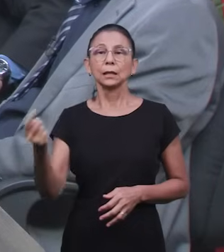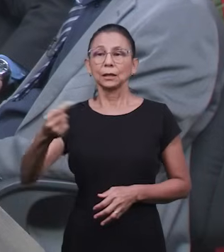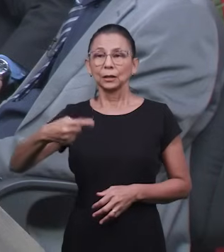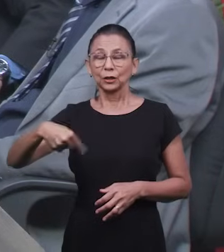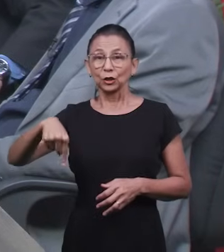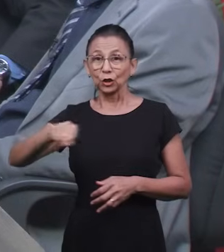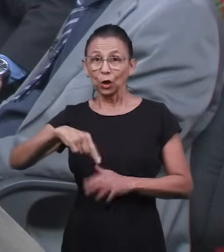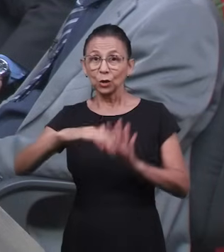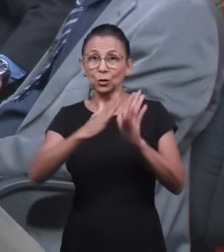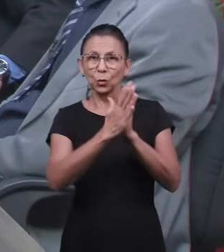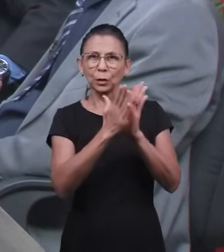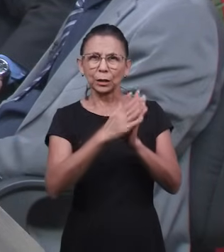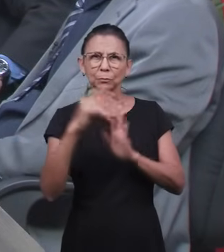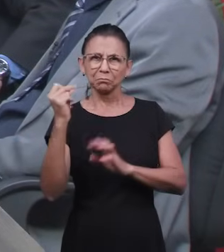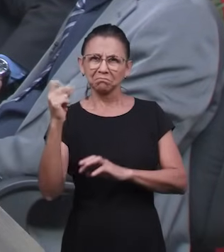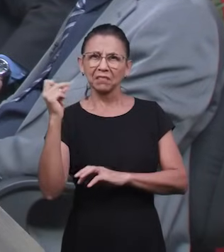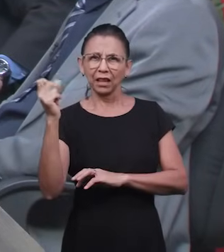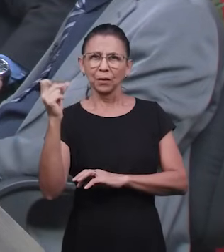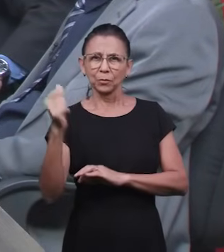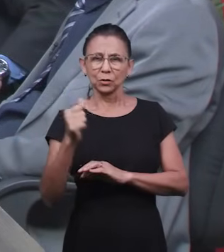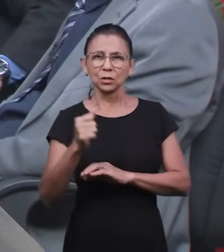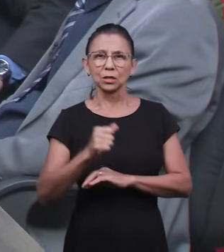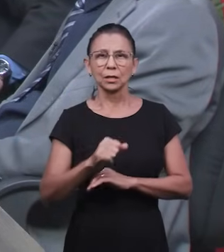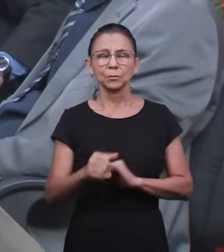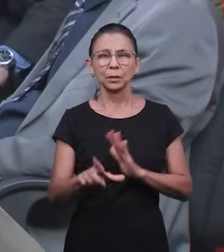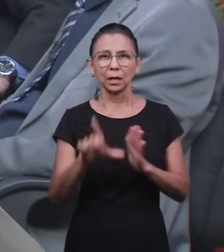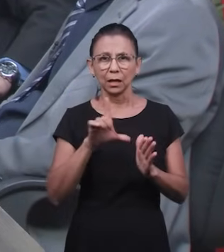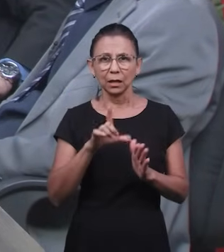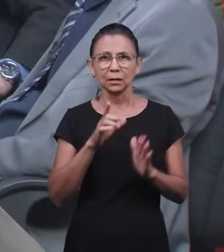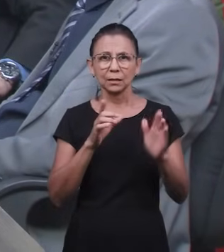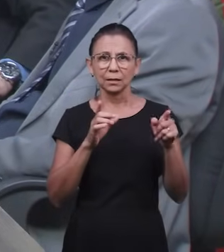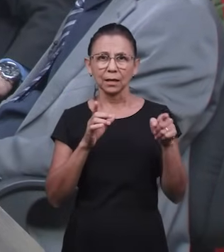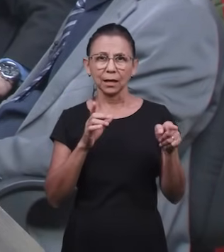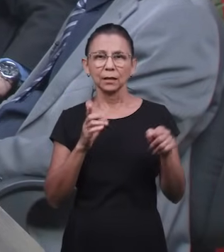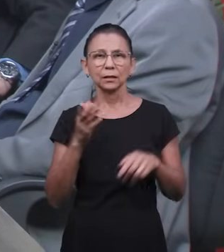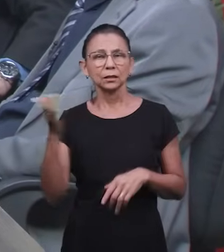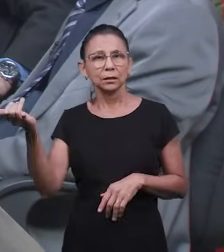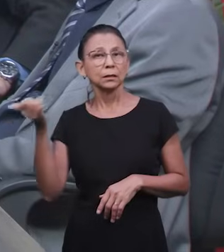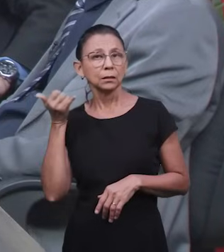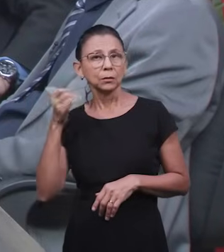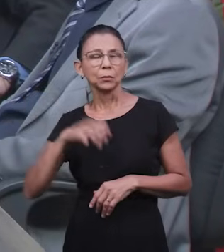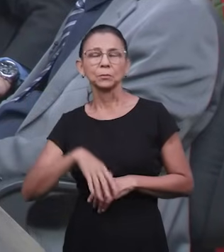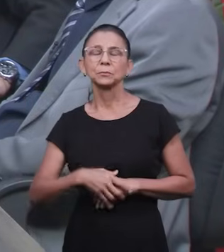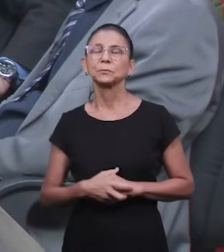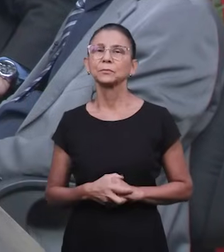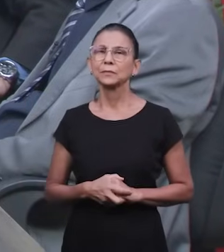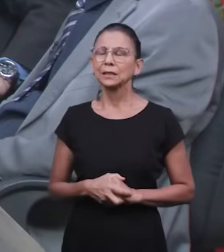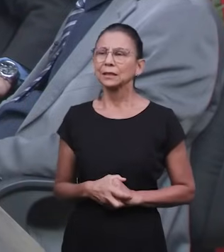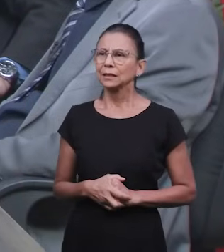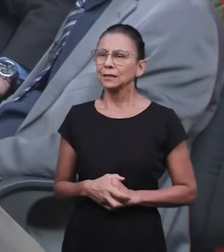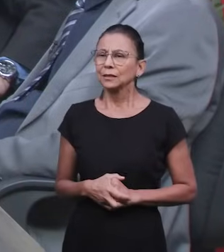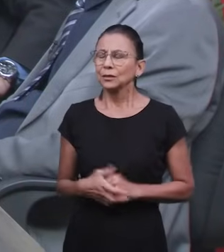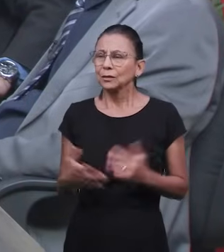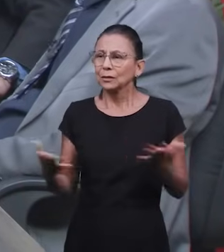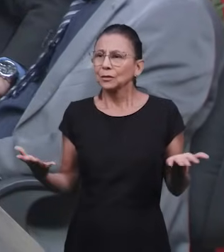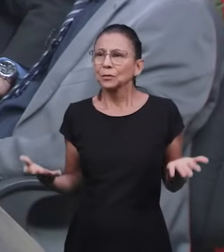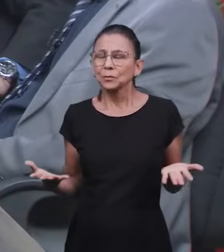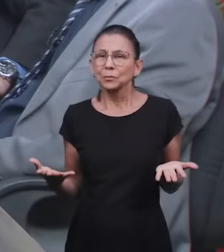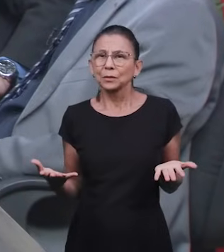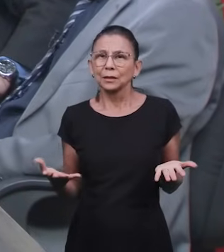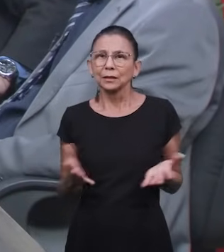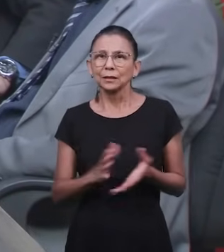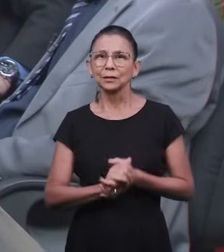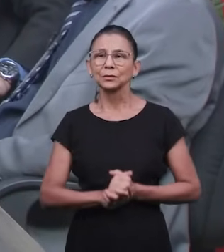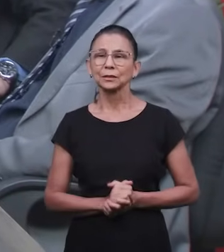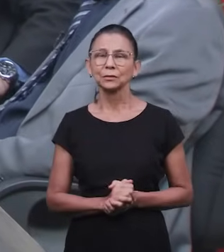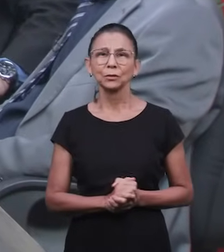orando e aconteceu justamente Na no hora do dia que ela atendimento. estava ligando, Glória a Deus. no atendimento. Não, isso não é coincidência, né? Isso é,